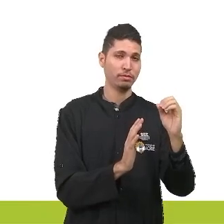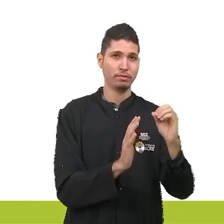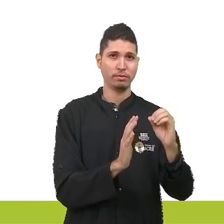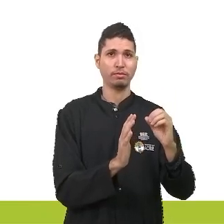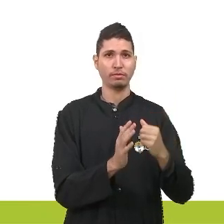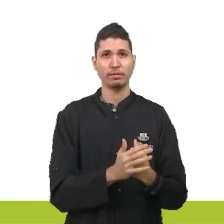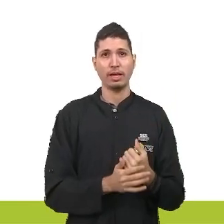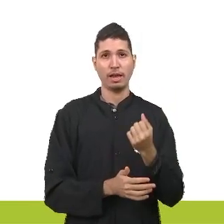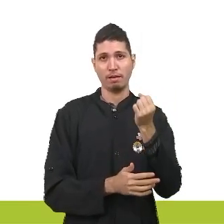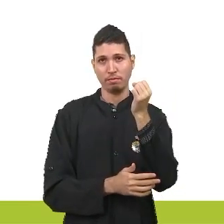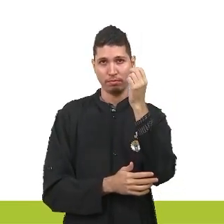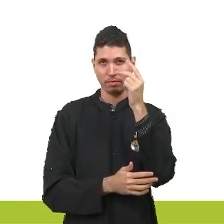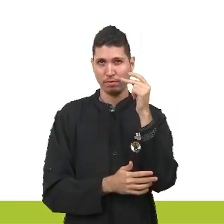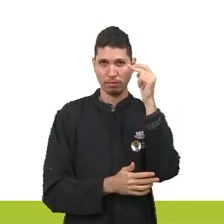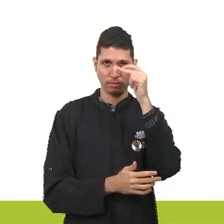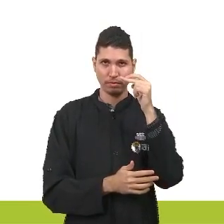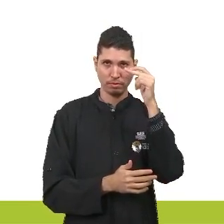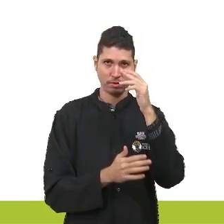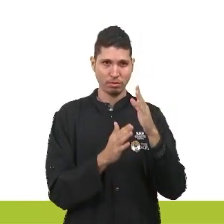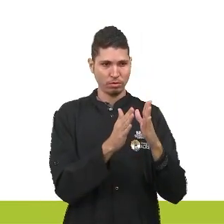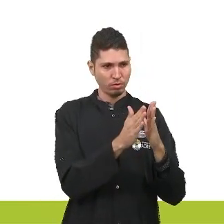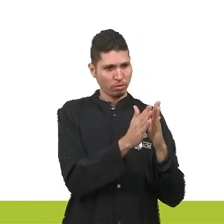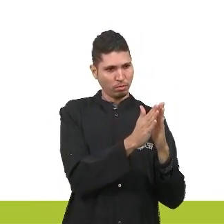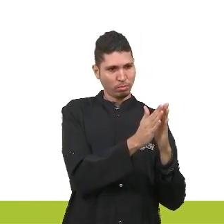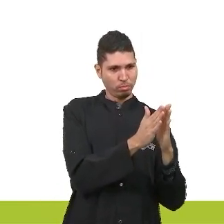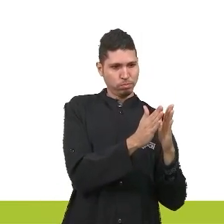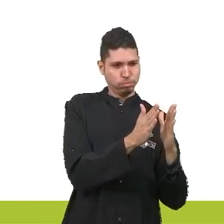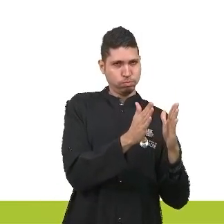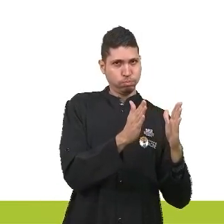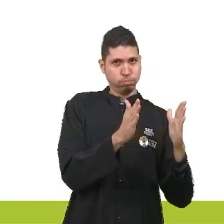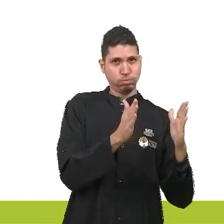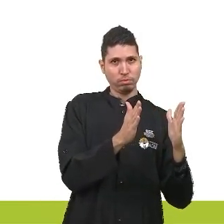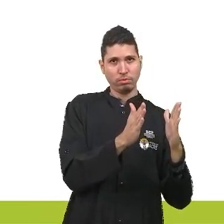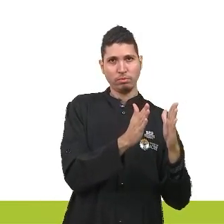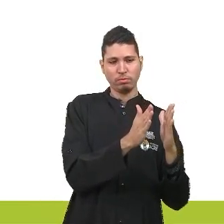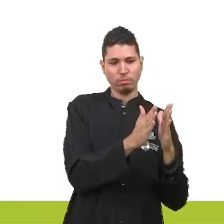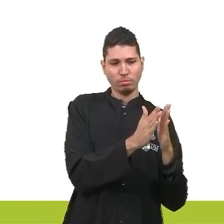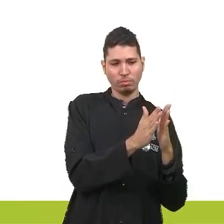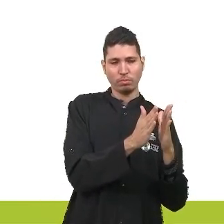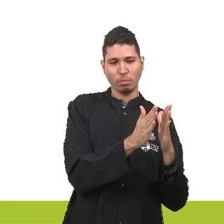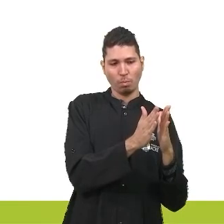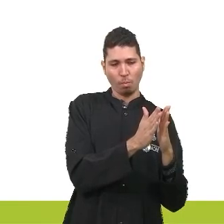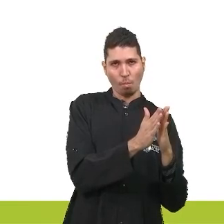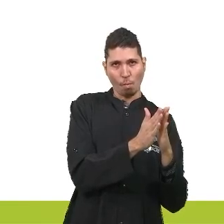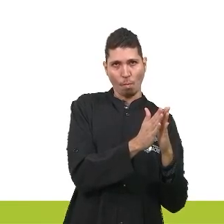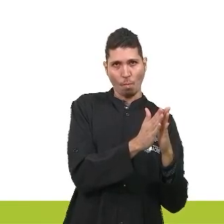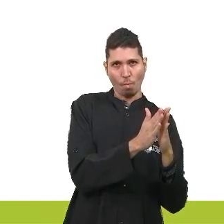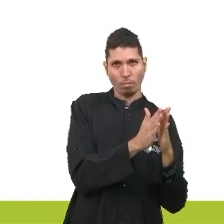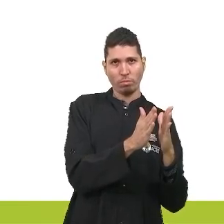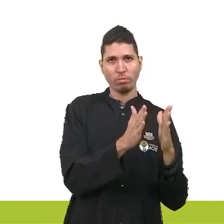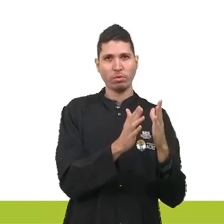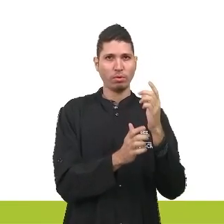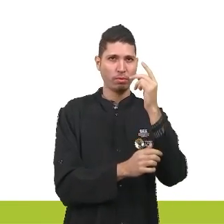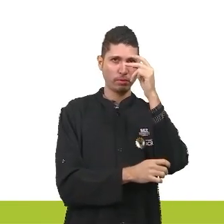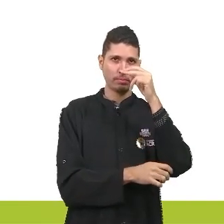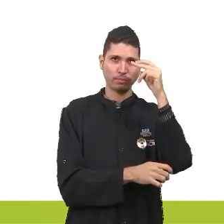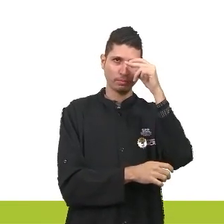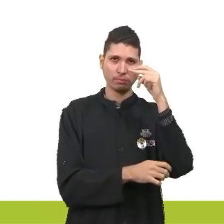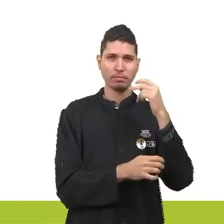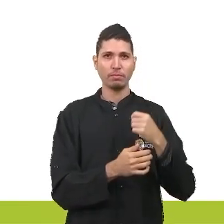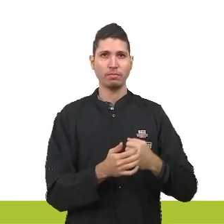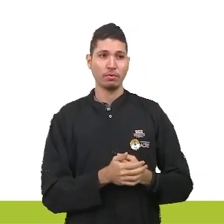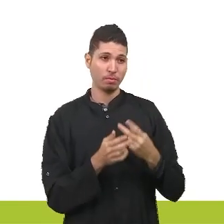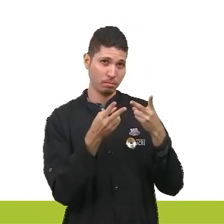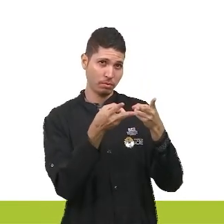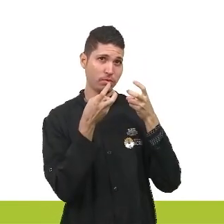eu observo a largura, né, aí dessa marcação de acordo com essas idades. Então, eu